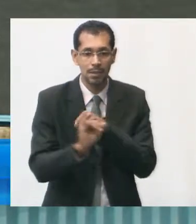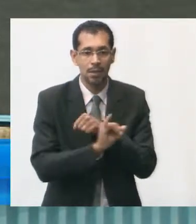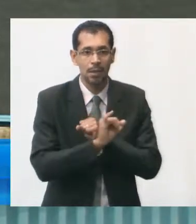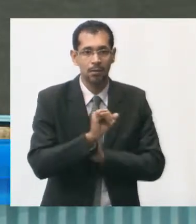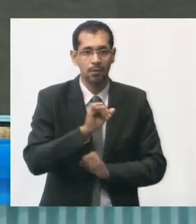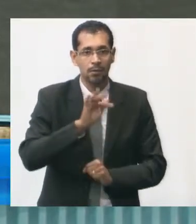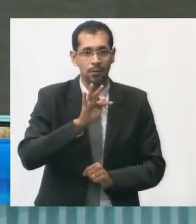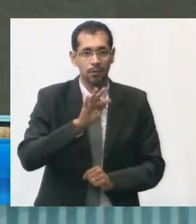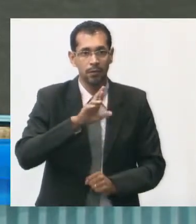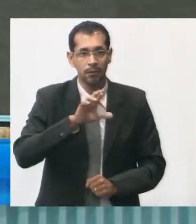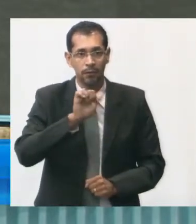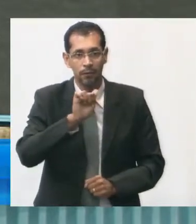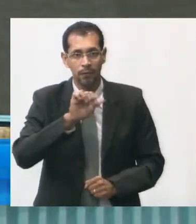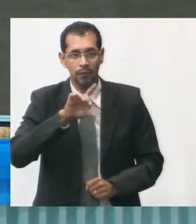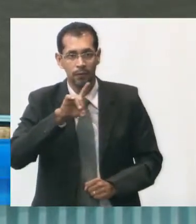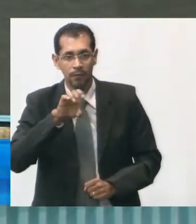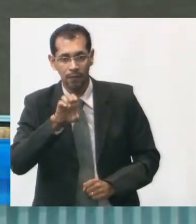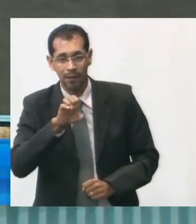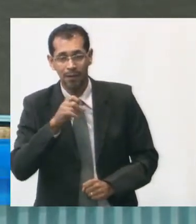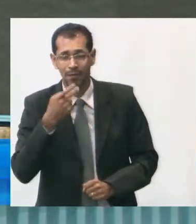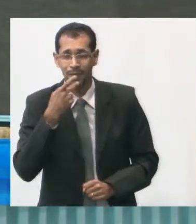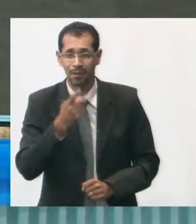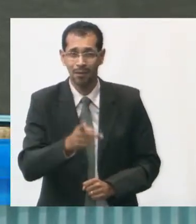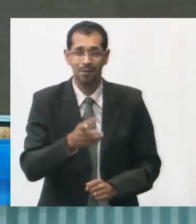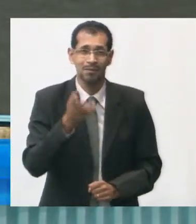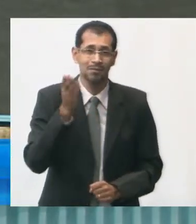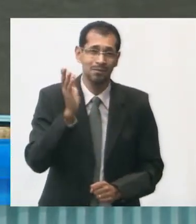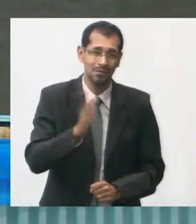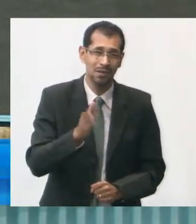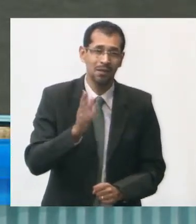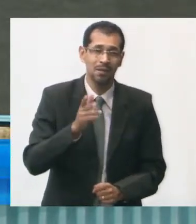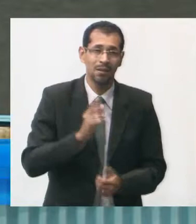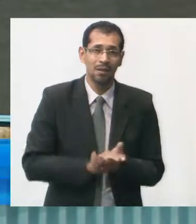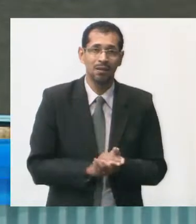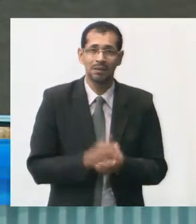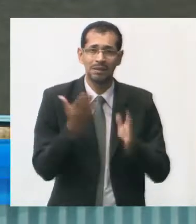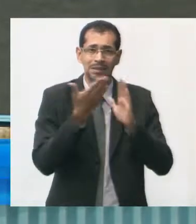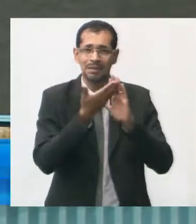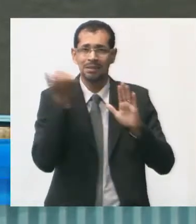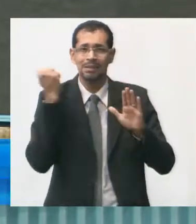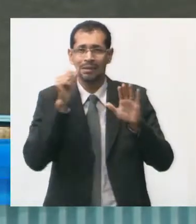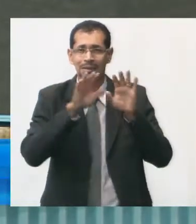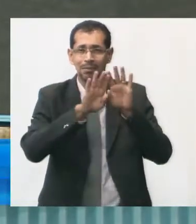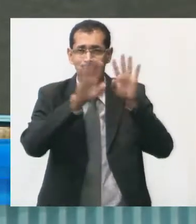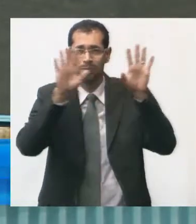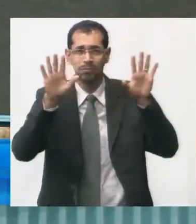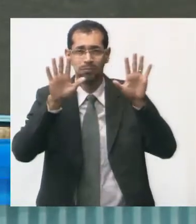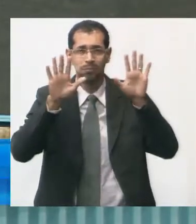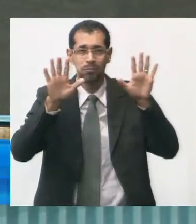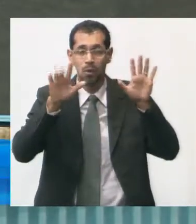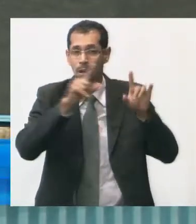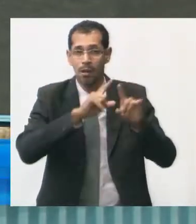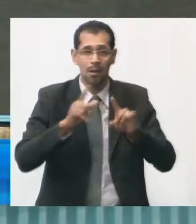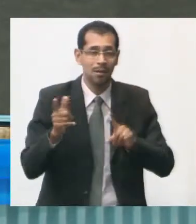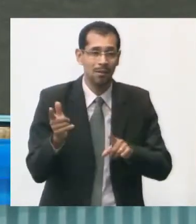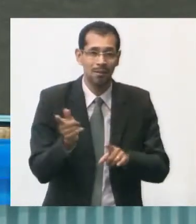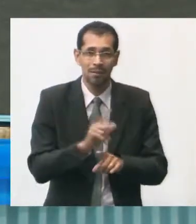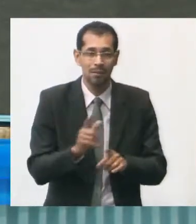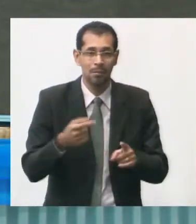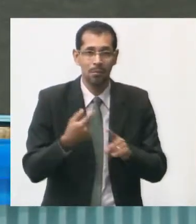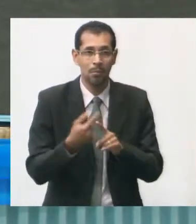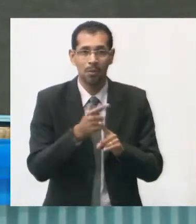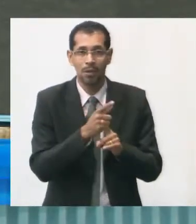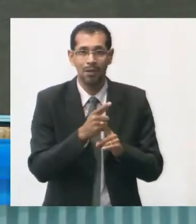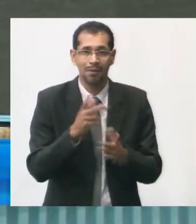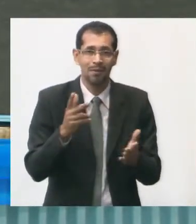tivessem acesso à sombra. Agora, estão botando uma escolinha de vela lá também particular. Detalhe, estavam tirando os trabalhadores, porque não